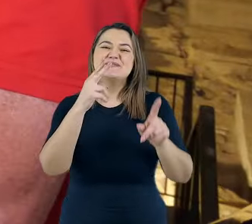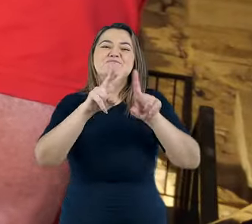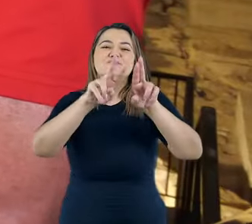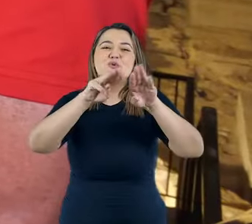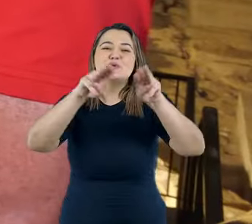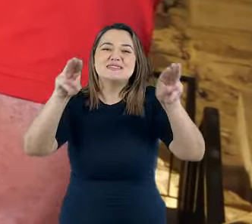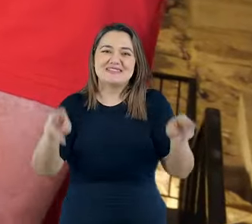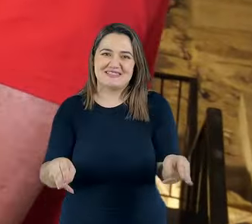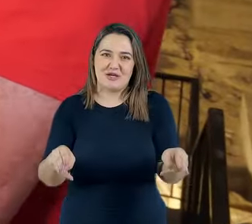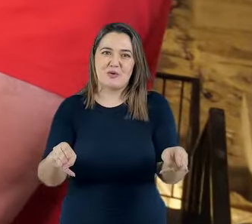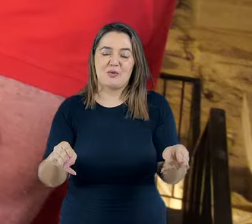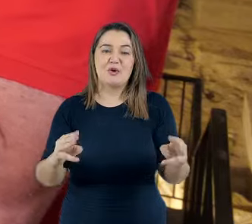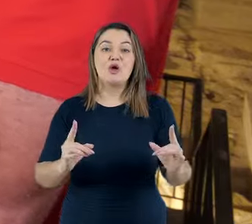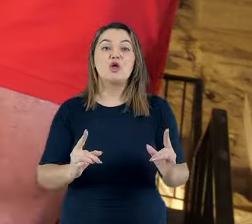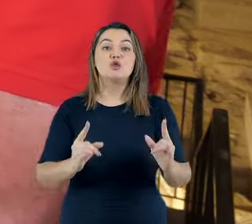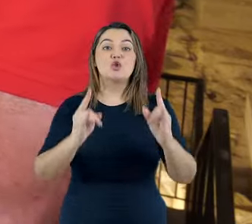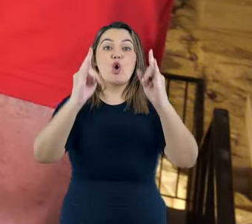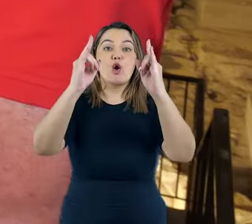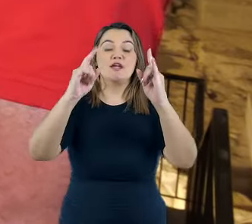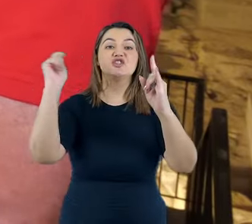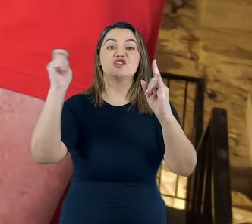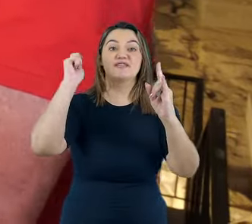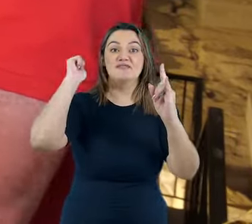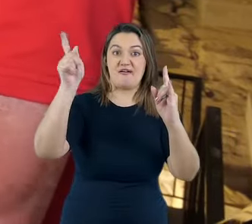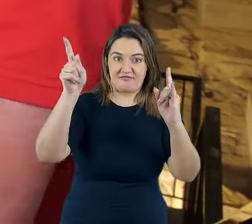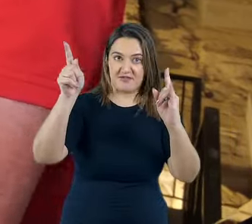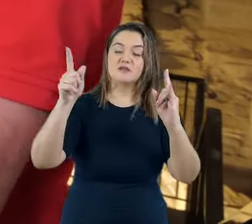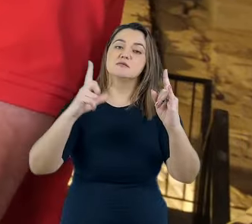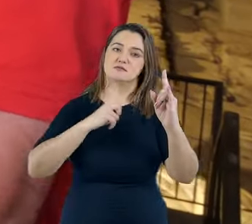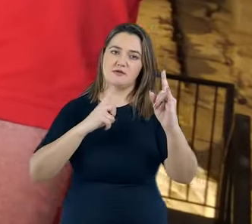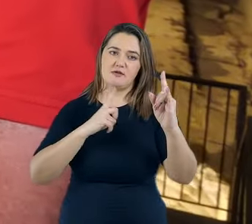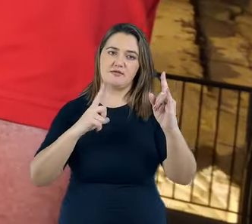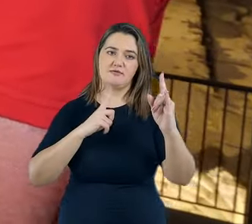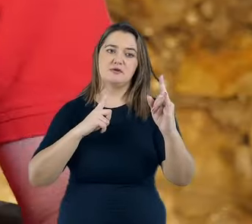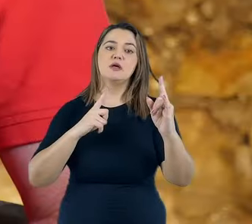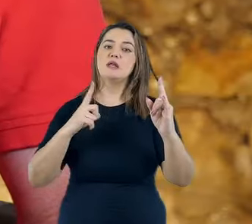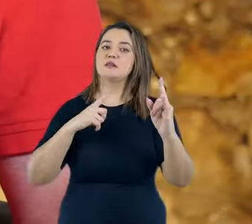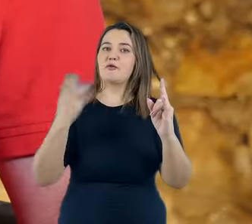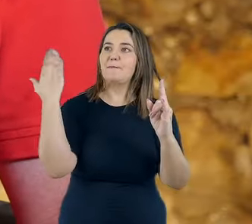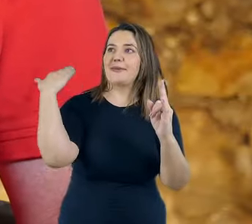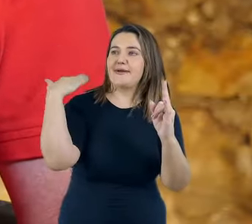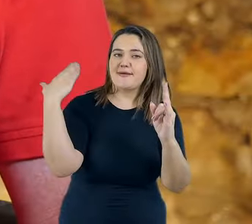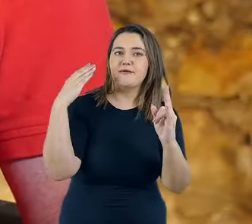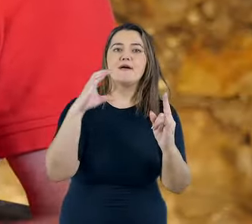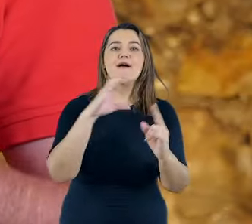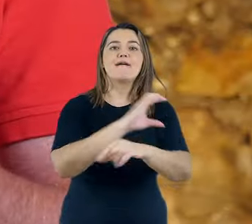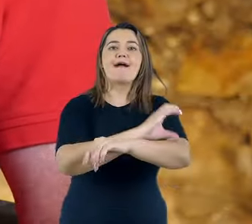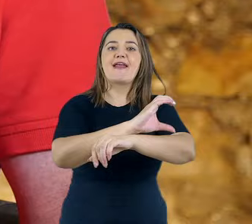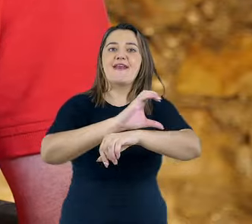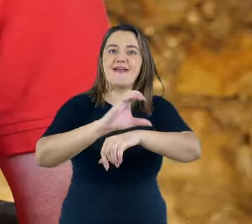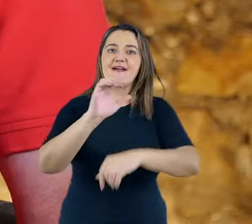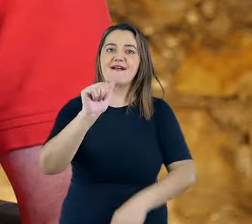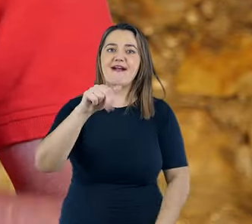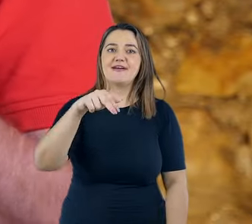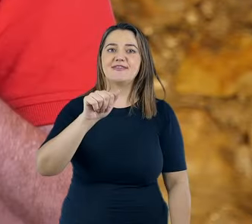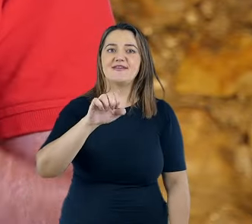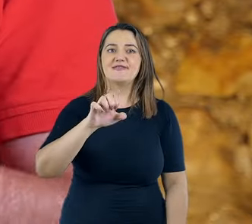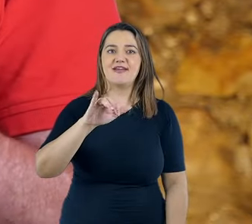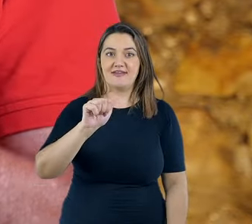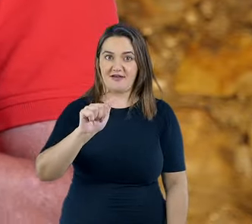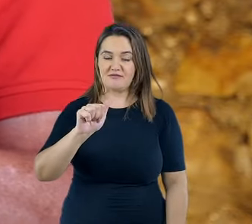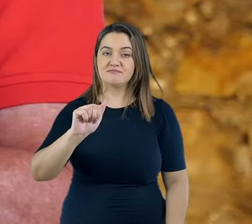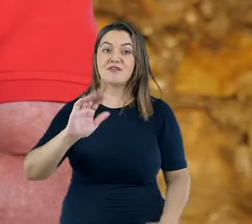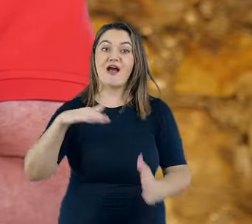E na Torre de Davi tem achados arqueológicos de todas as épocas, desde a época cananeia até nossos dias. E